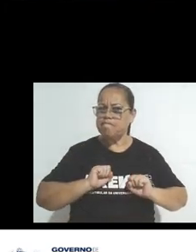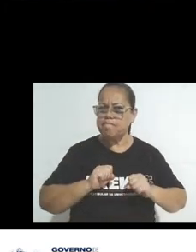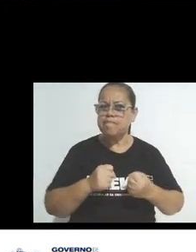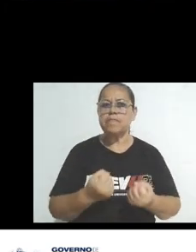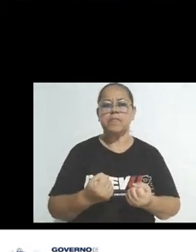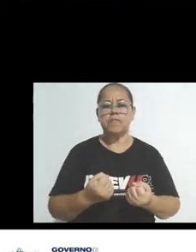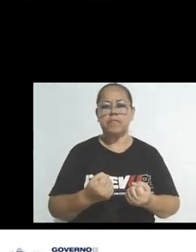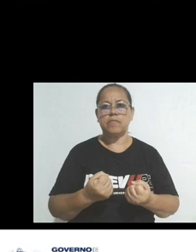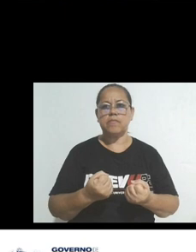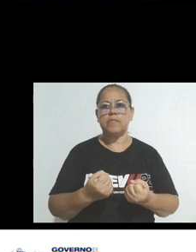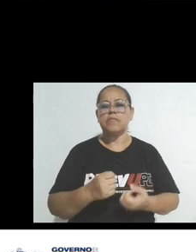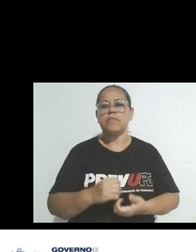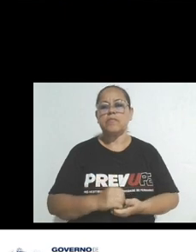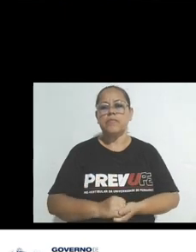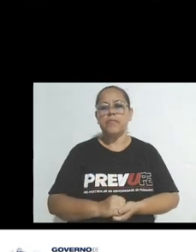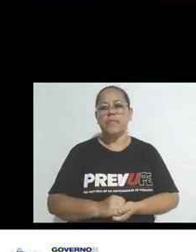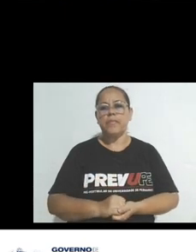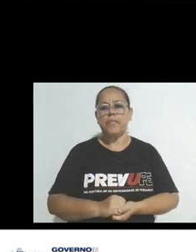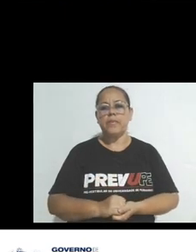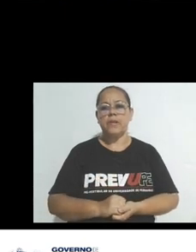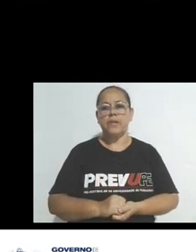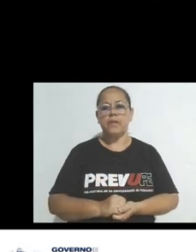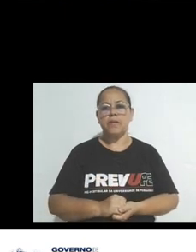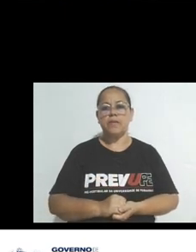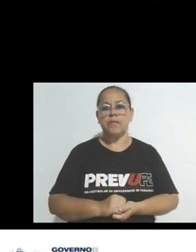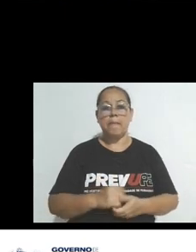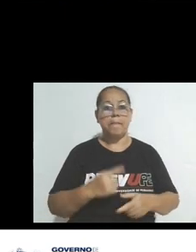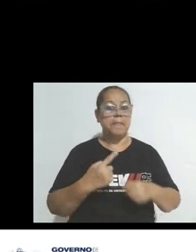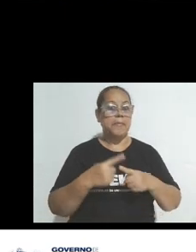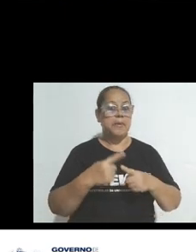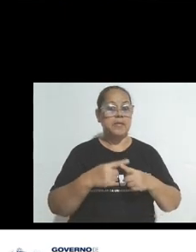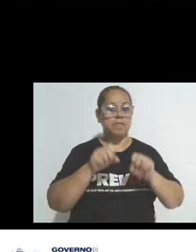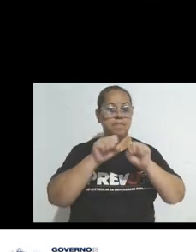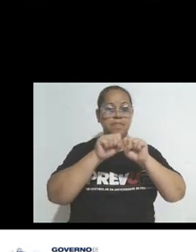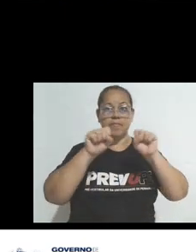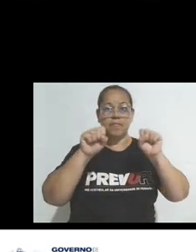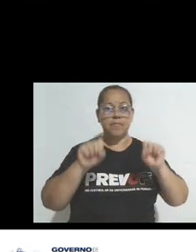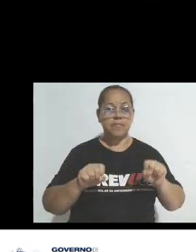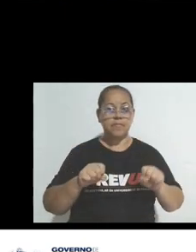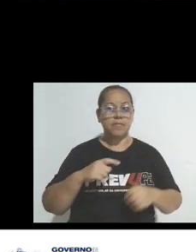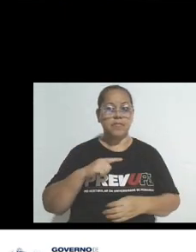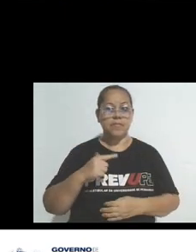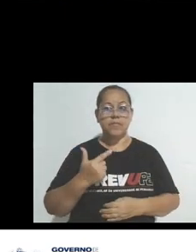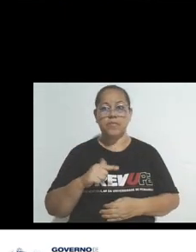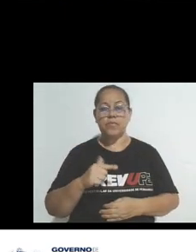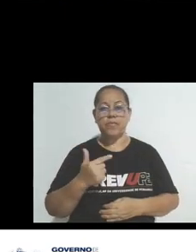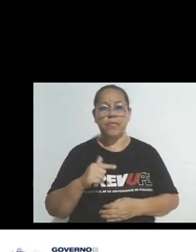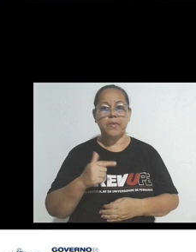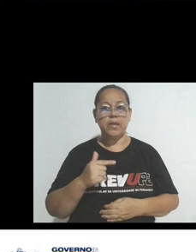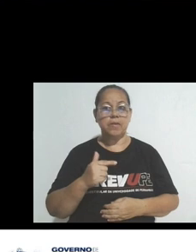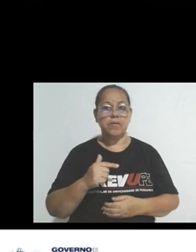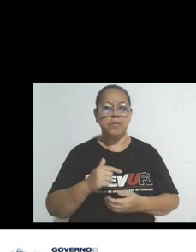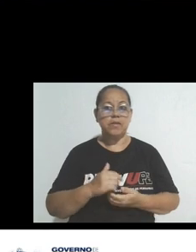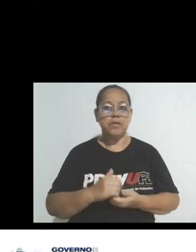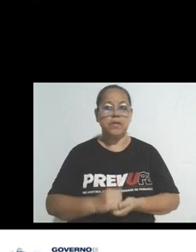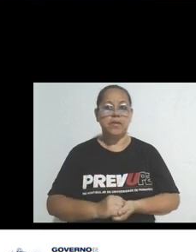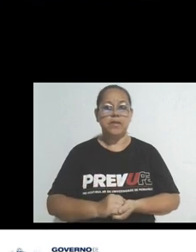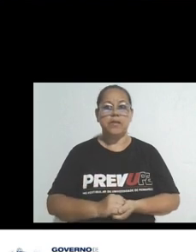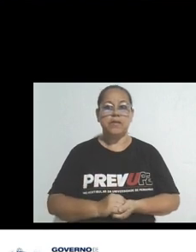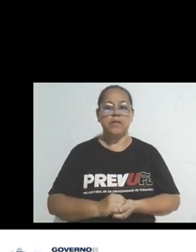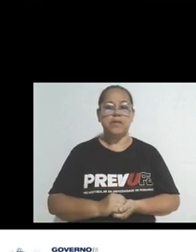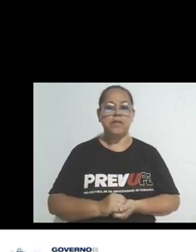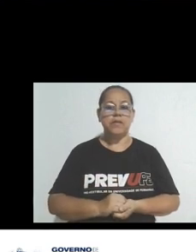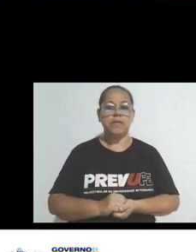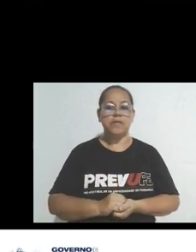porque neste sistema não há lugar para a queja se dá